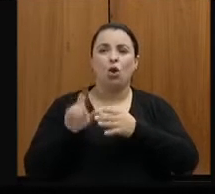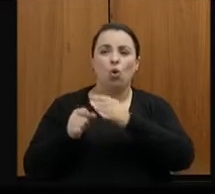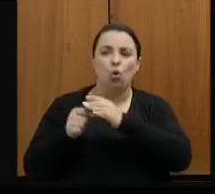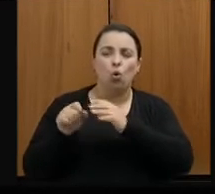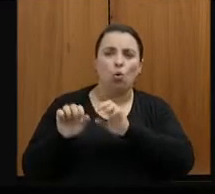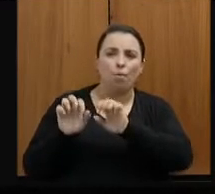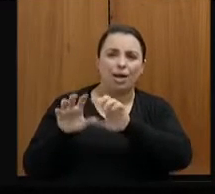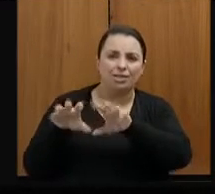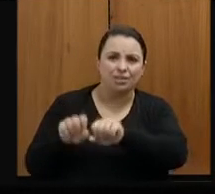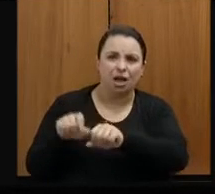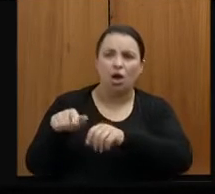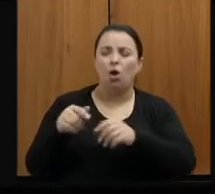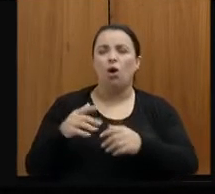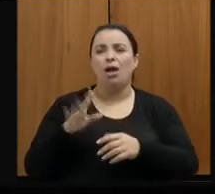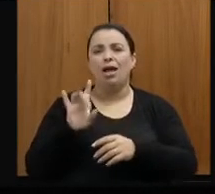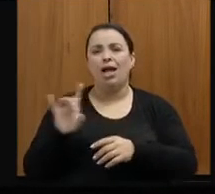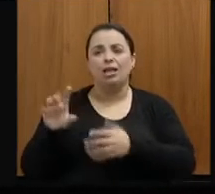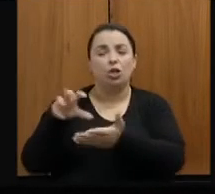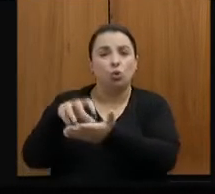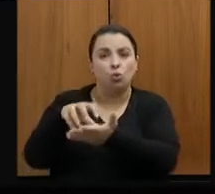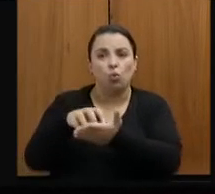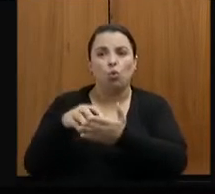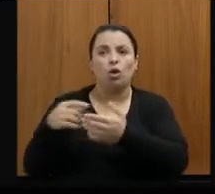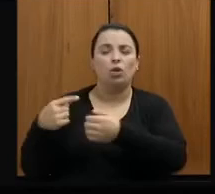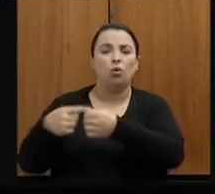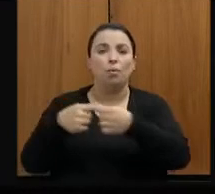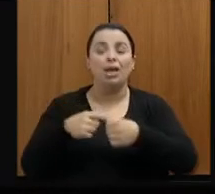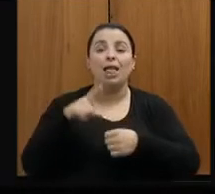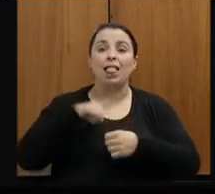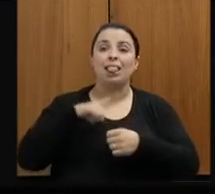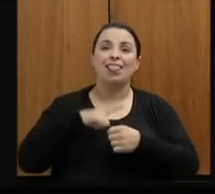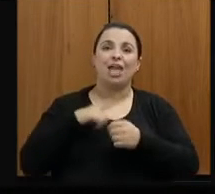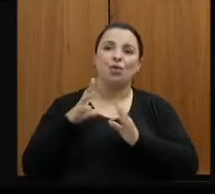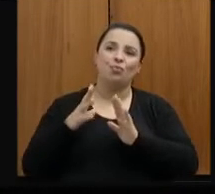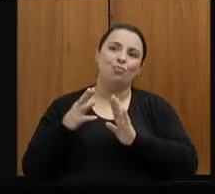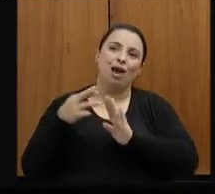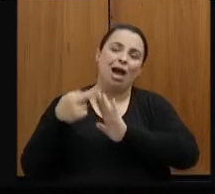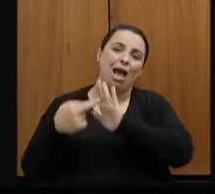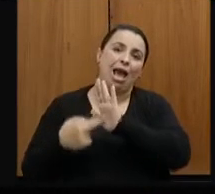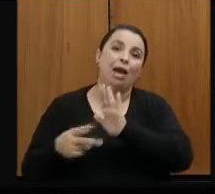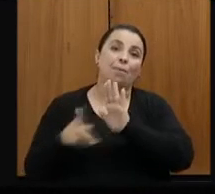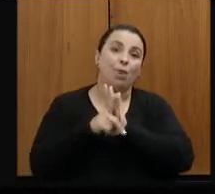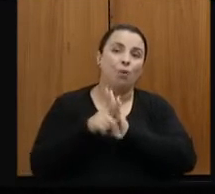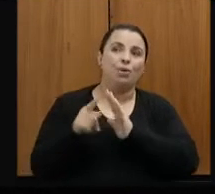sua história, tem sua trajetória e tem o seu formato, que nunca é receita de bolo para ser resolvido.